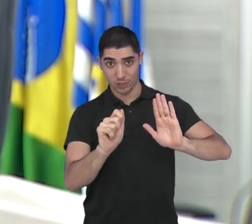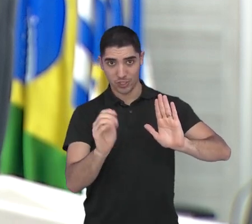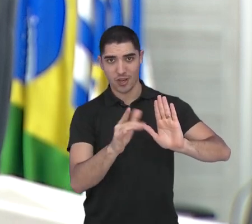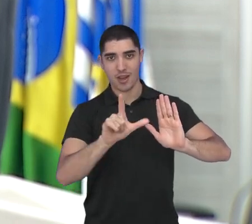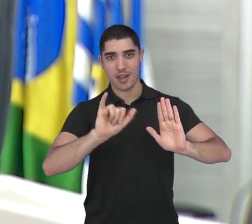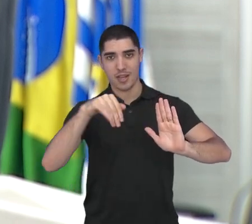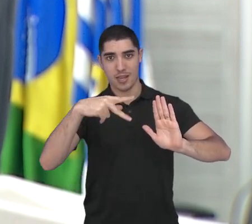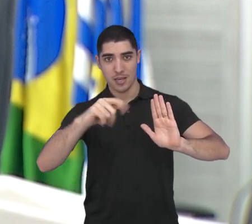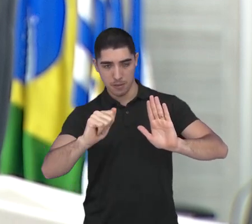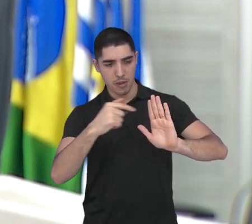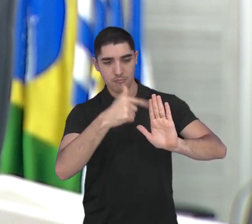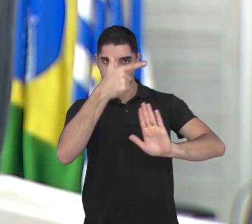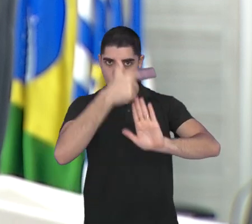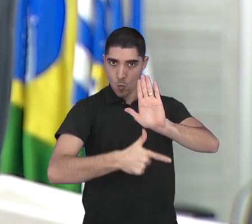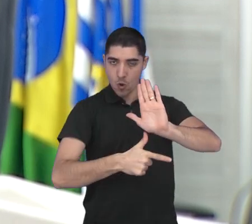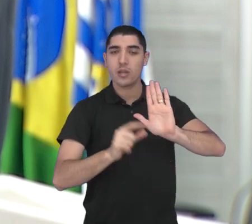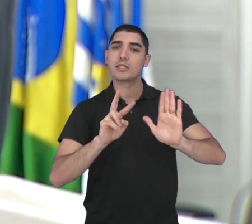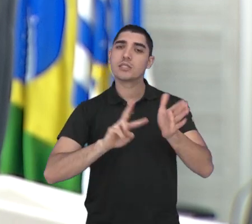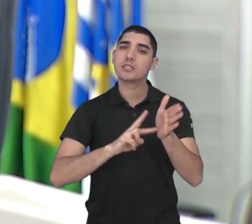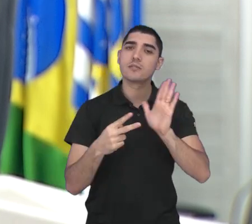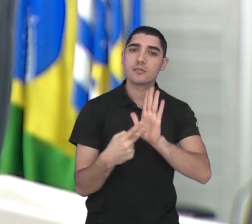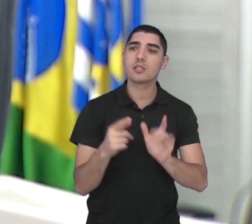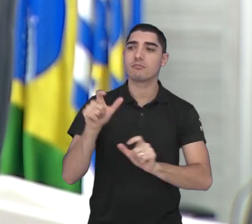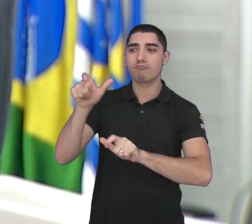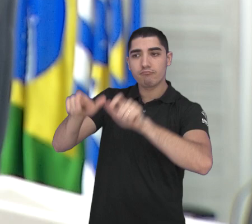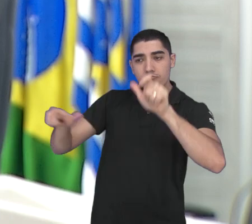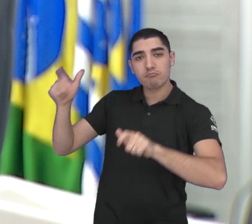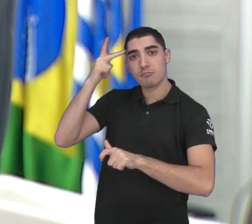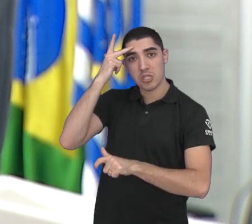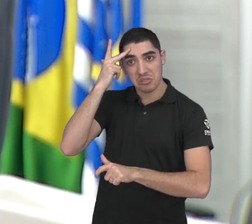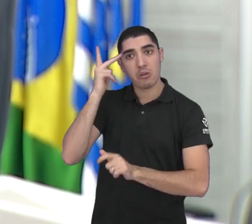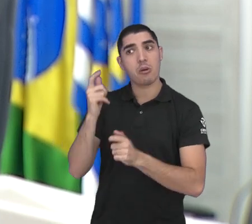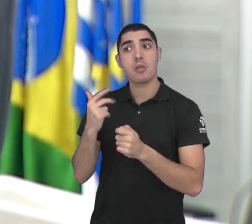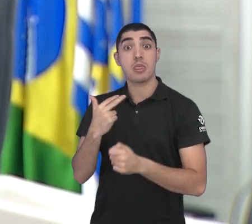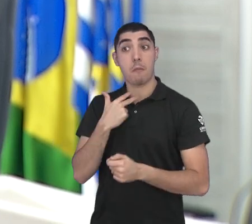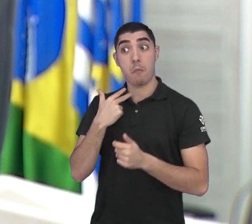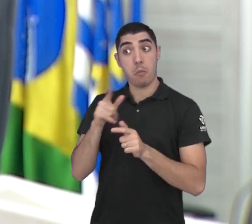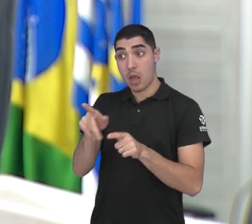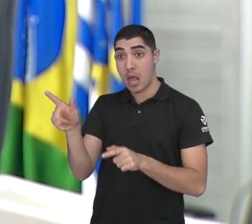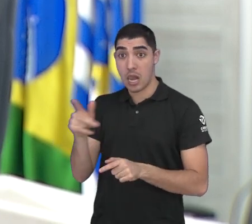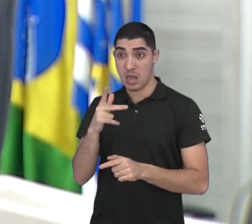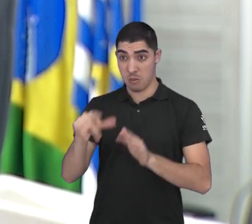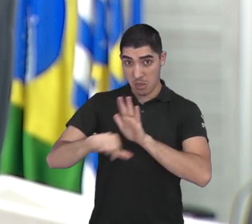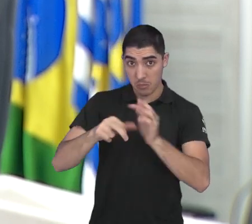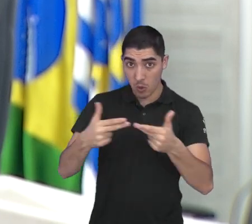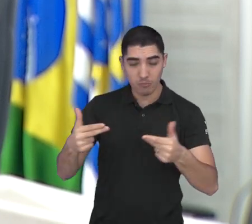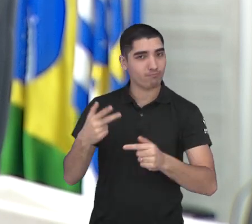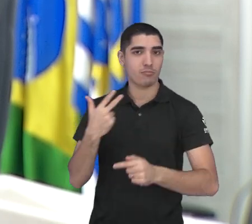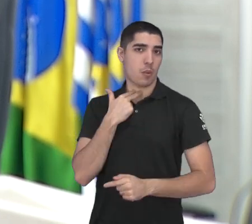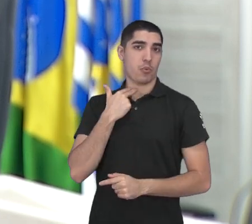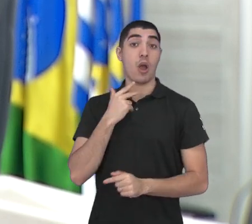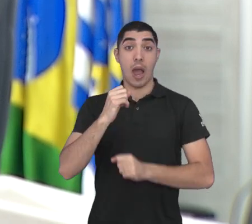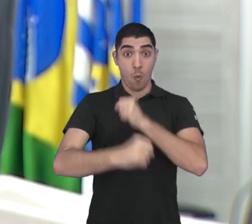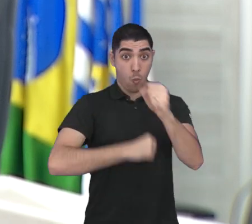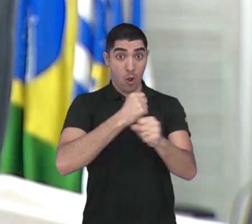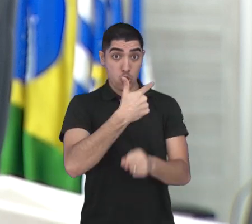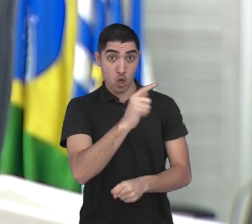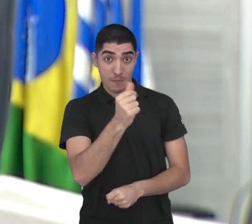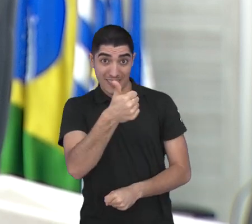da Ficha Limpa, a partir dessa iniciativa popular que a gente viu, recebeu novas condições